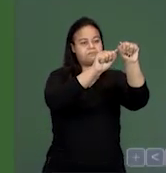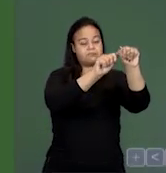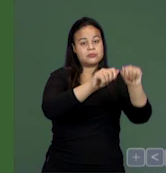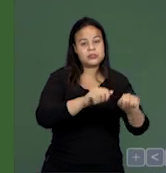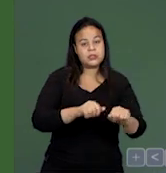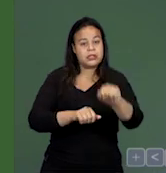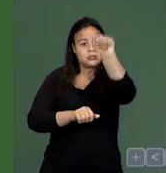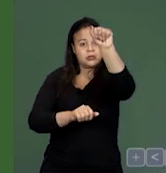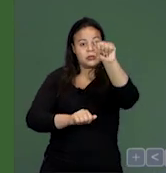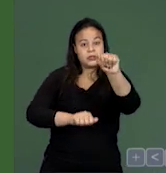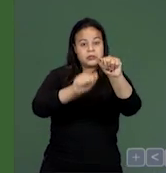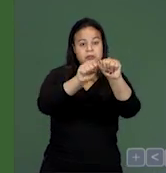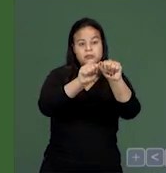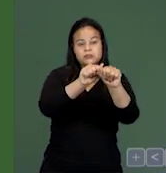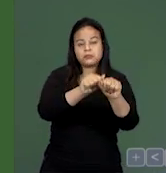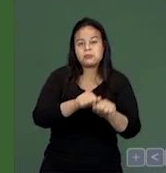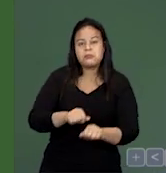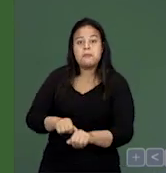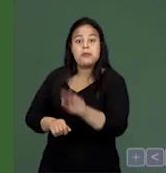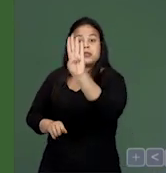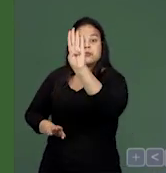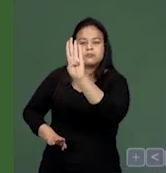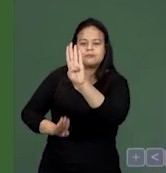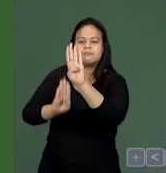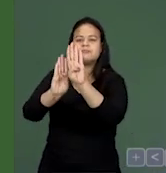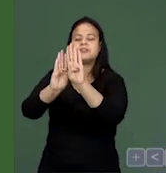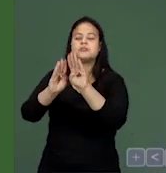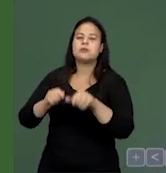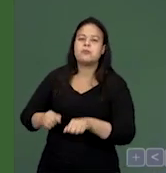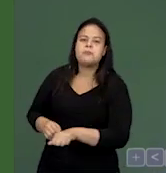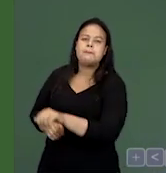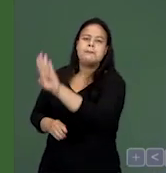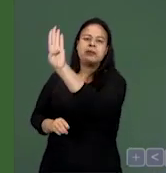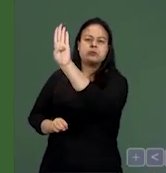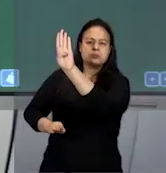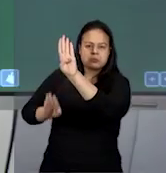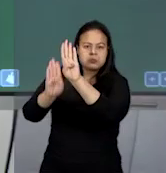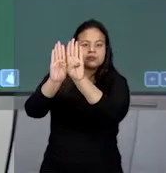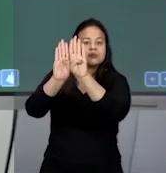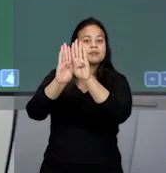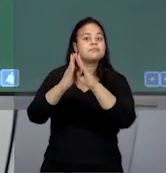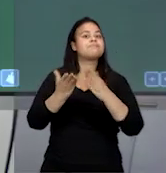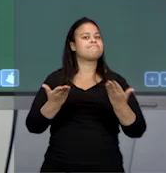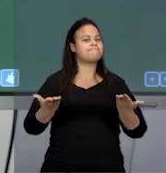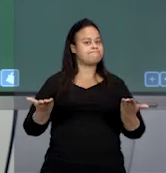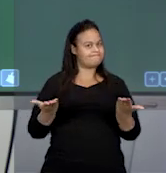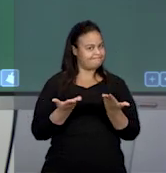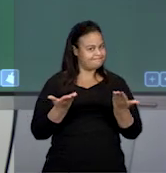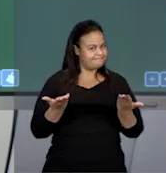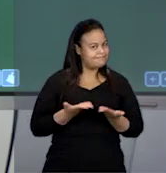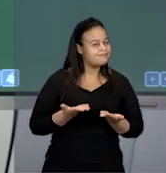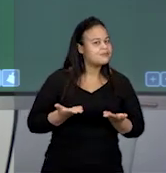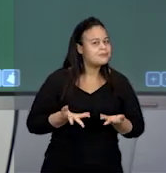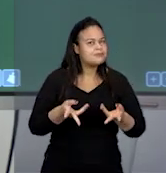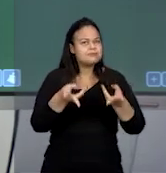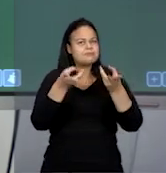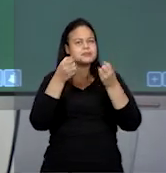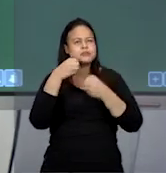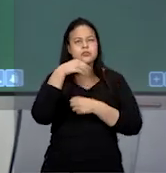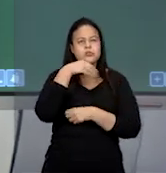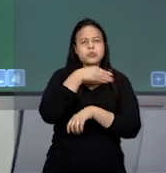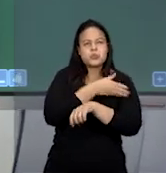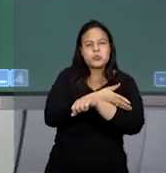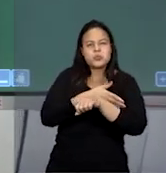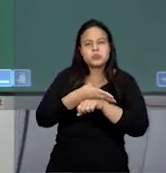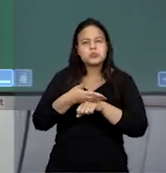aqui Bzão, Bzinho, com Bzão, Bzinho. Agora ficou do jeito que a gente já tem mais costume de